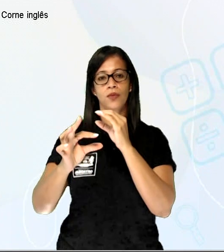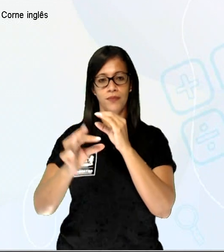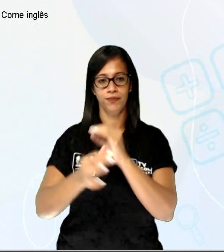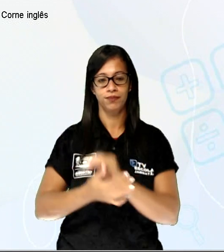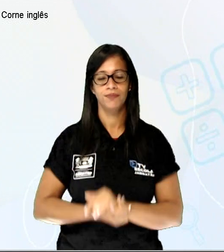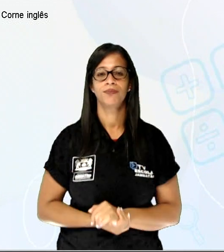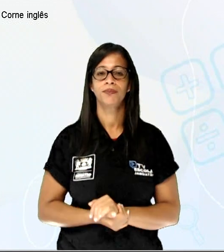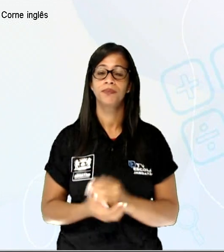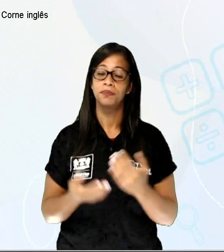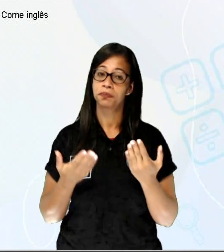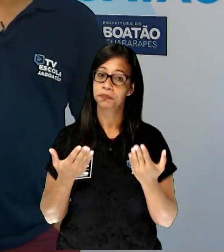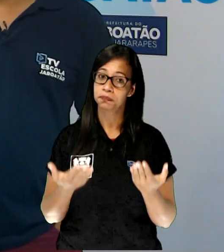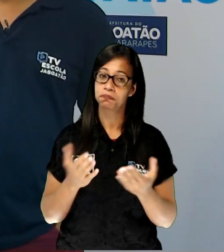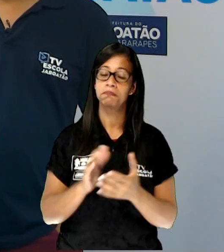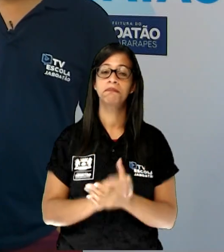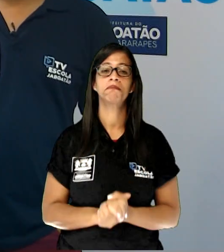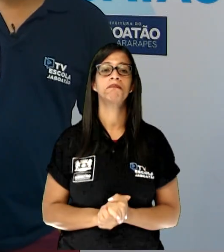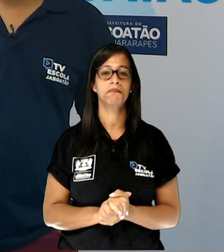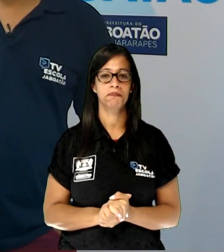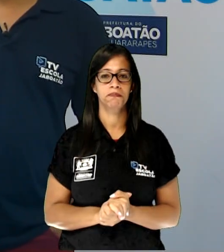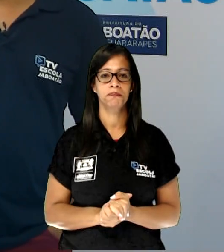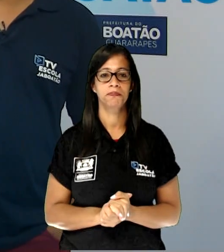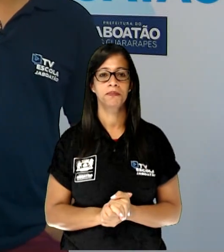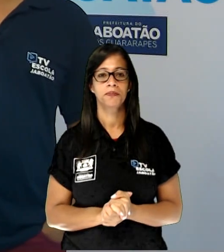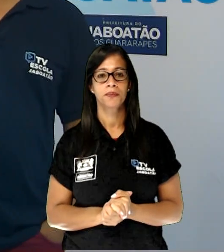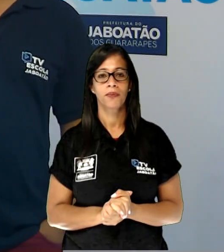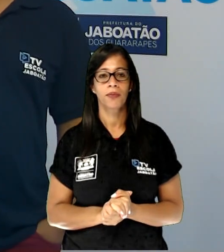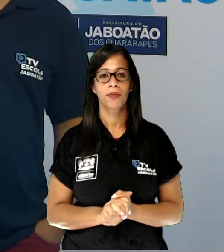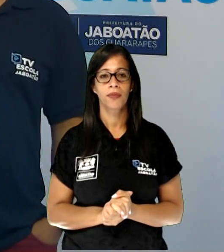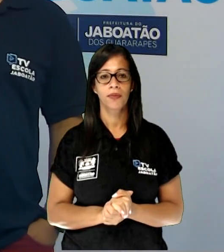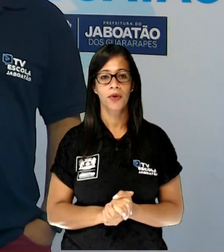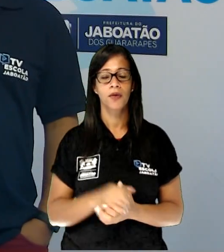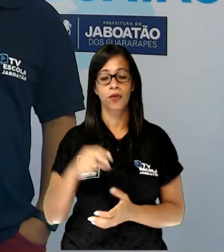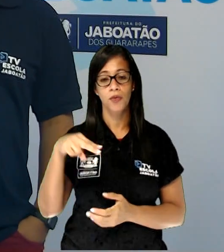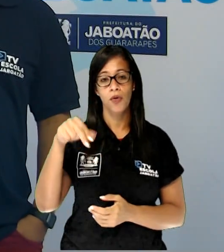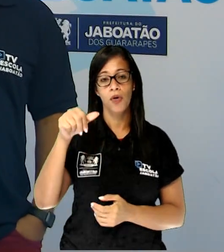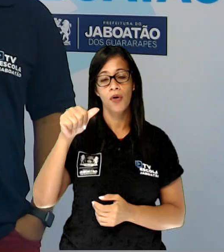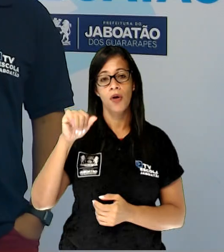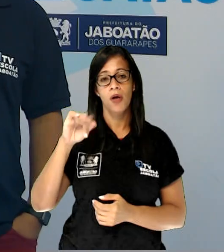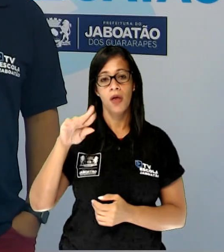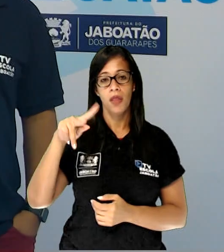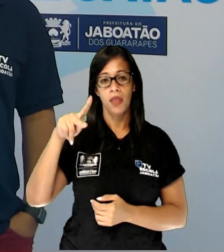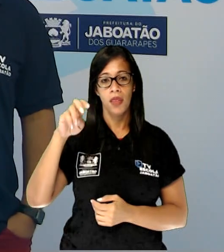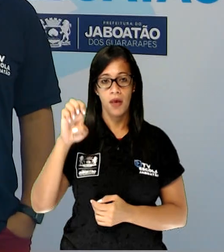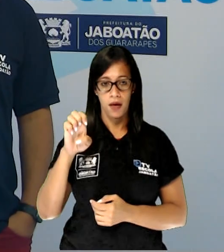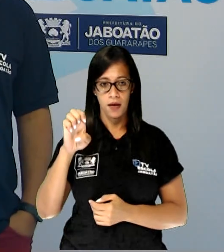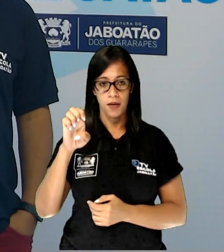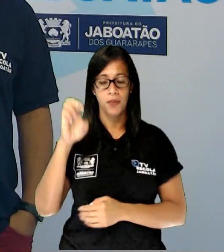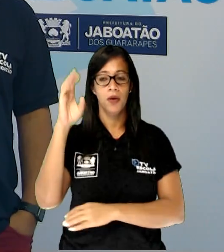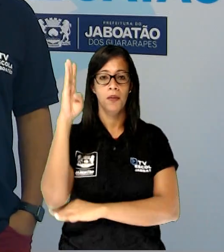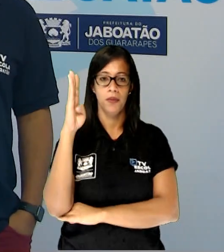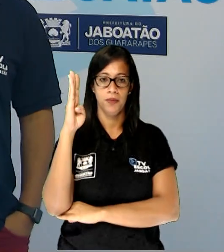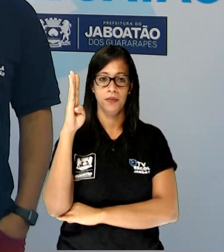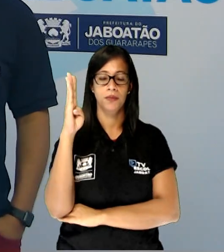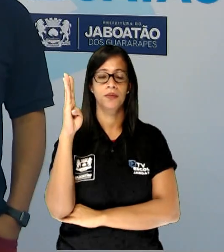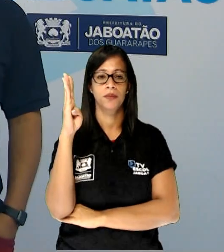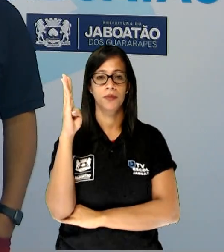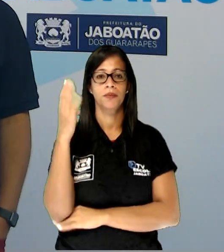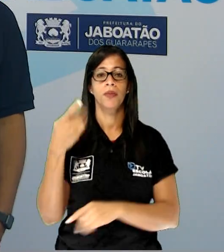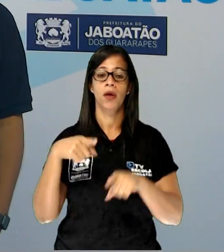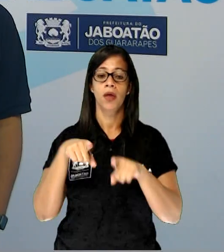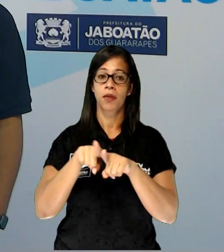Ok? Esses aí foram os instrumentos do grupo, né, do naipe das madeiras. Agora a gente vai passar para o naipe